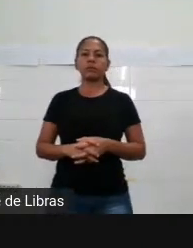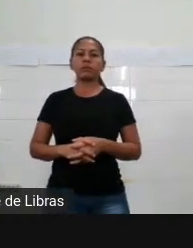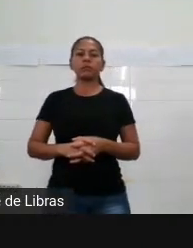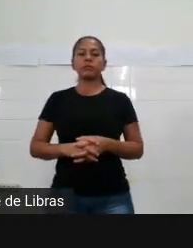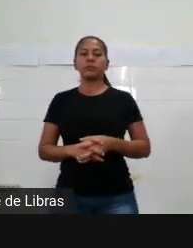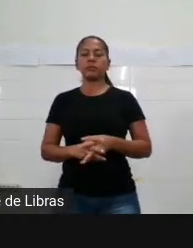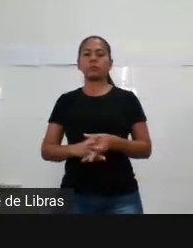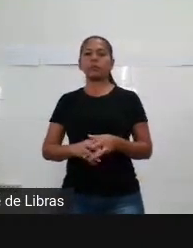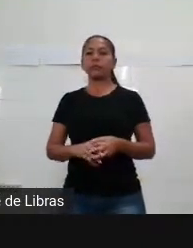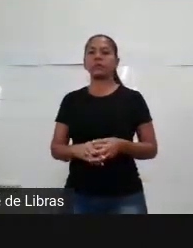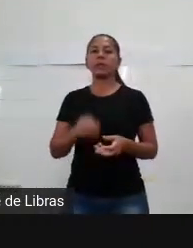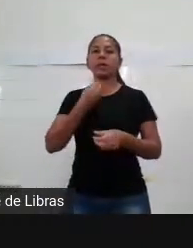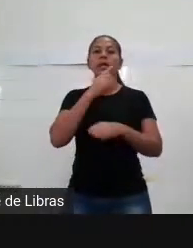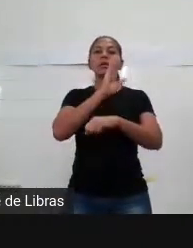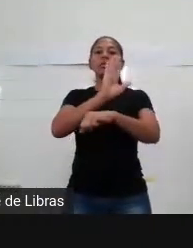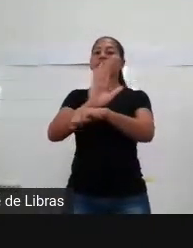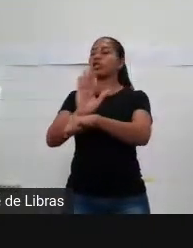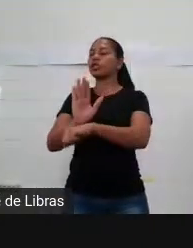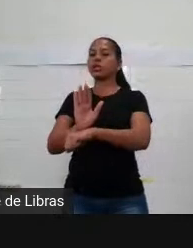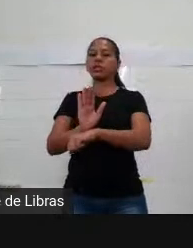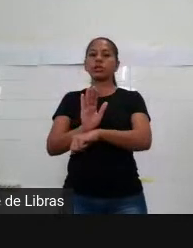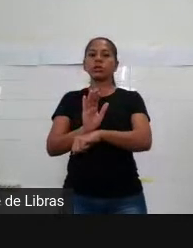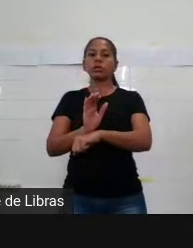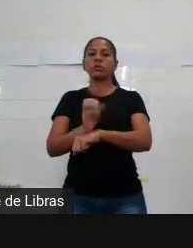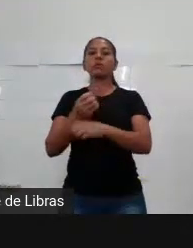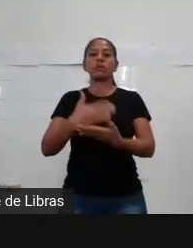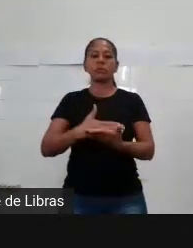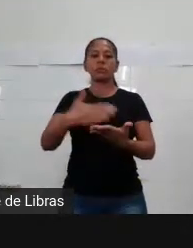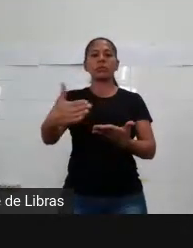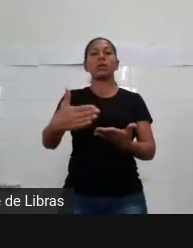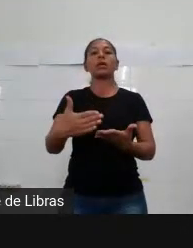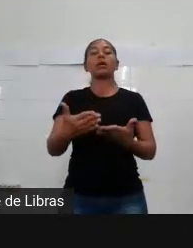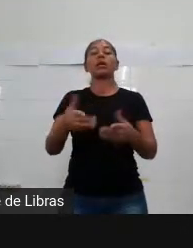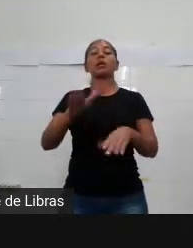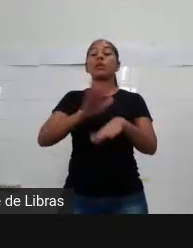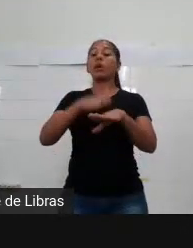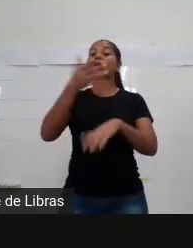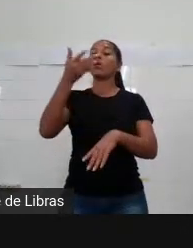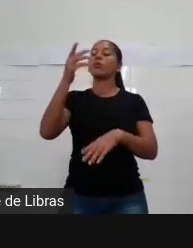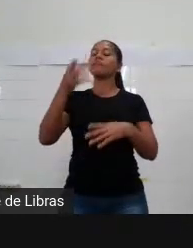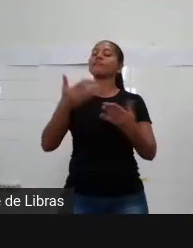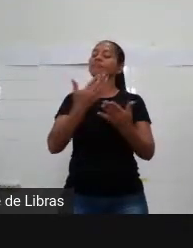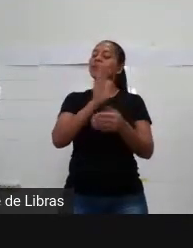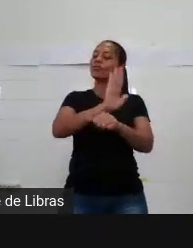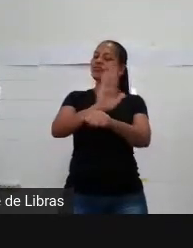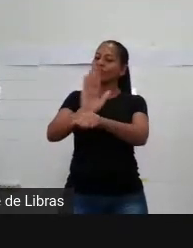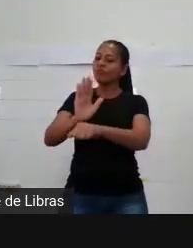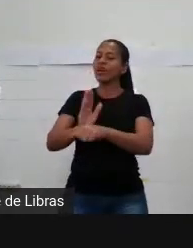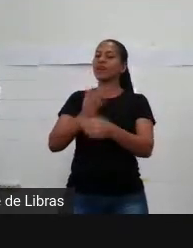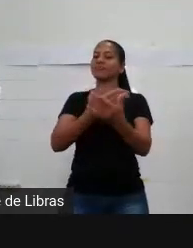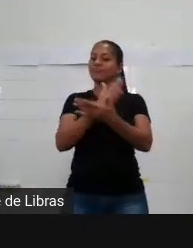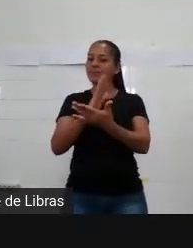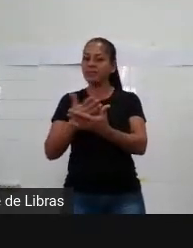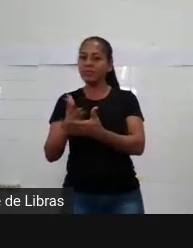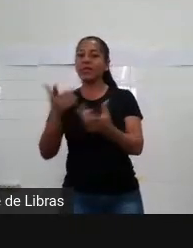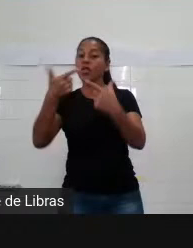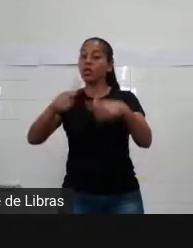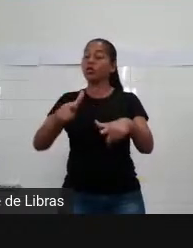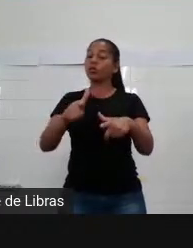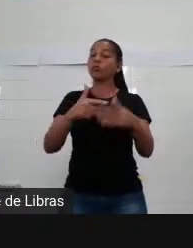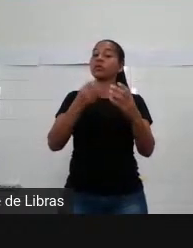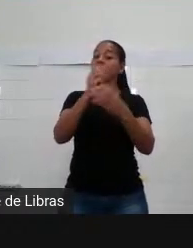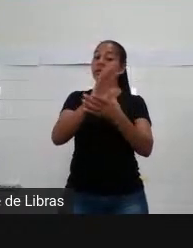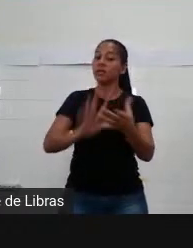Boa tarde a todos e todas. Vamos dar início a mais uma tarde de atividades do nosso evento, primeiro